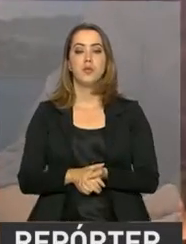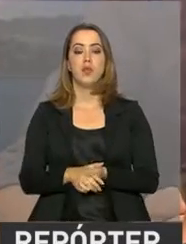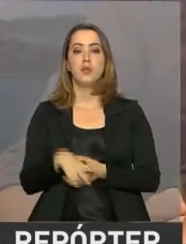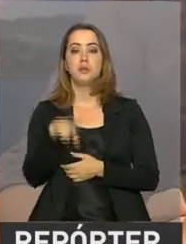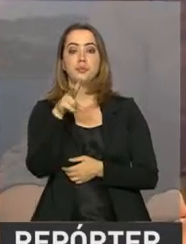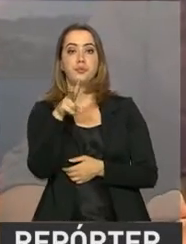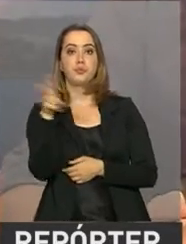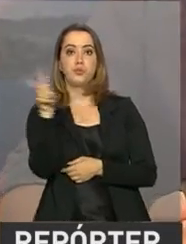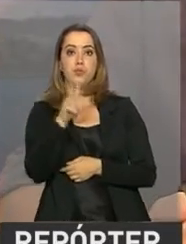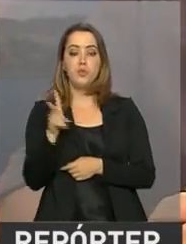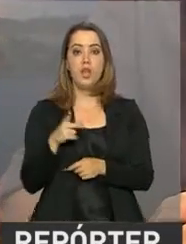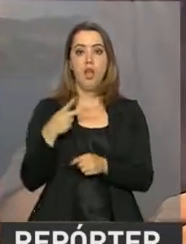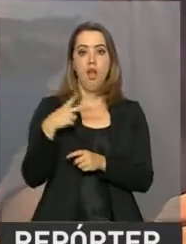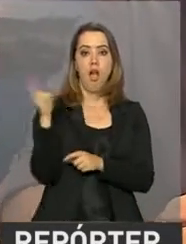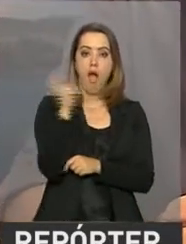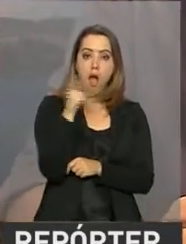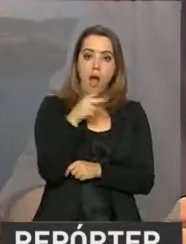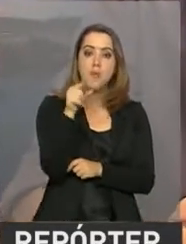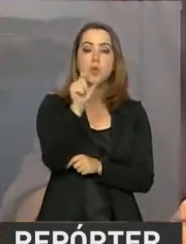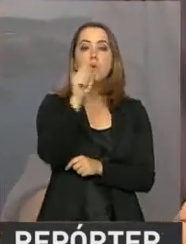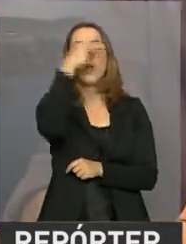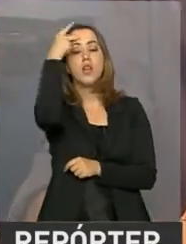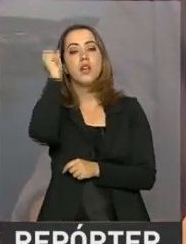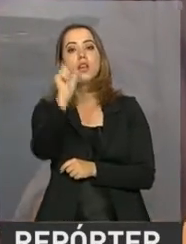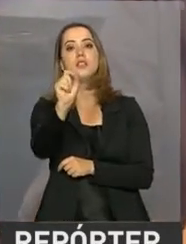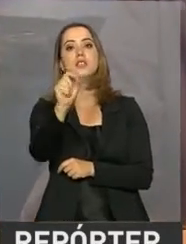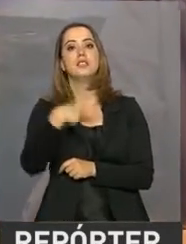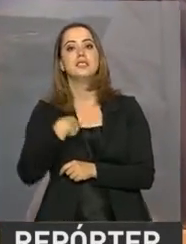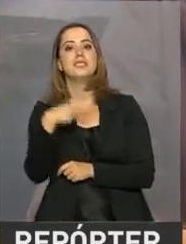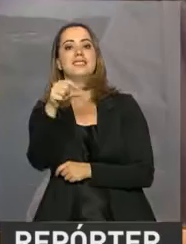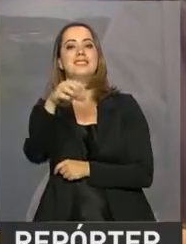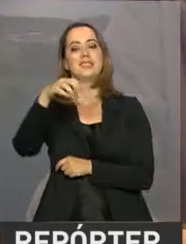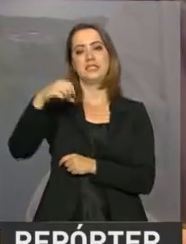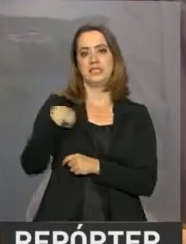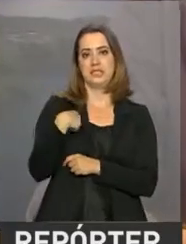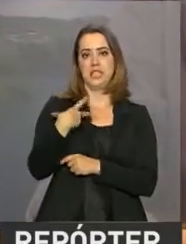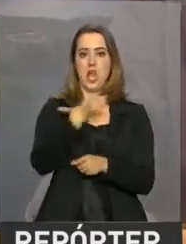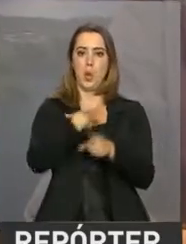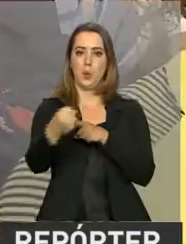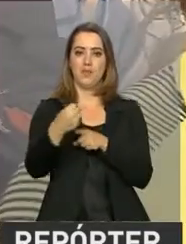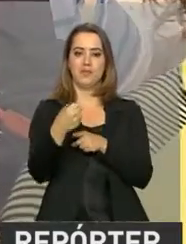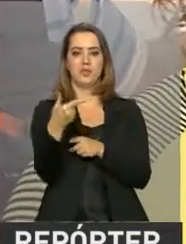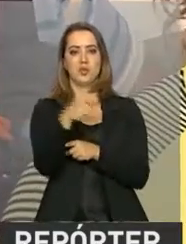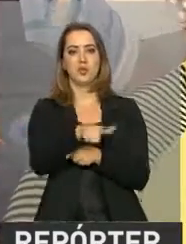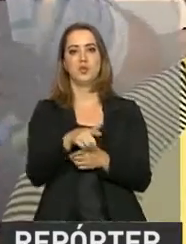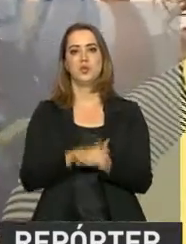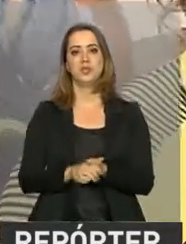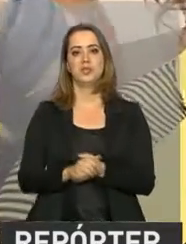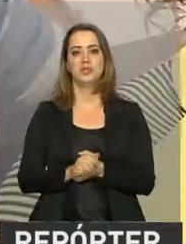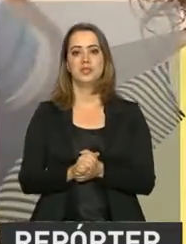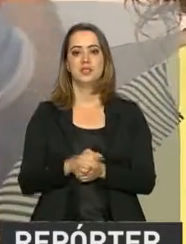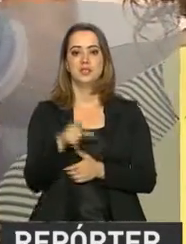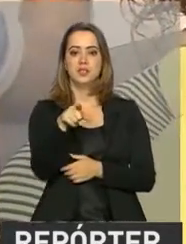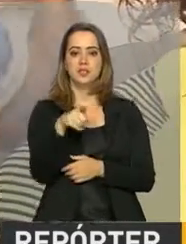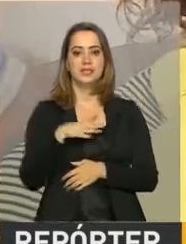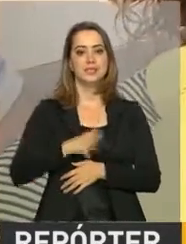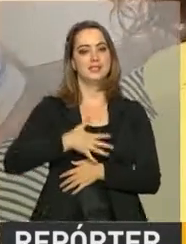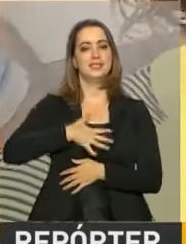Charles Tibana, velocidade 85. Adria Santos, 90. Ganhei de novo. É uma emoção muito grande,